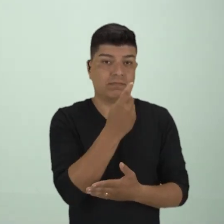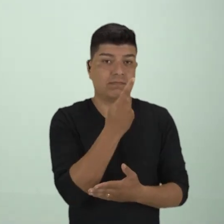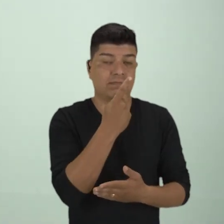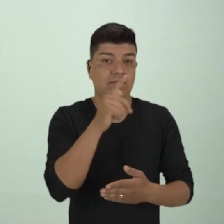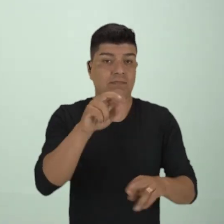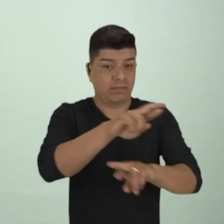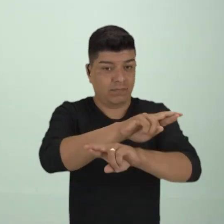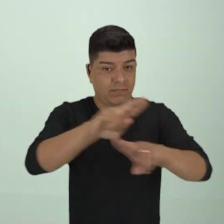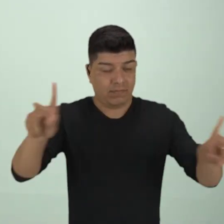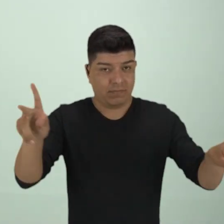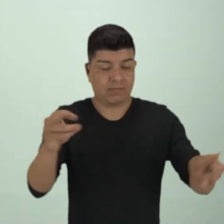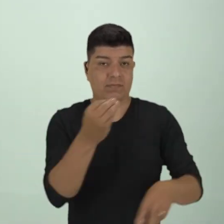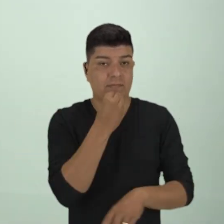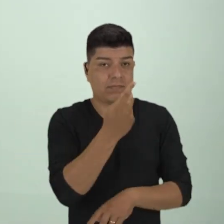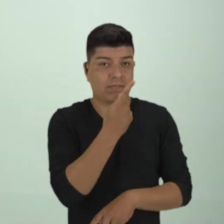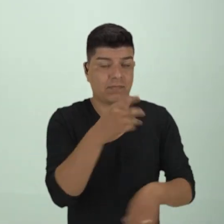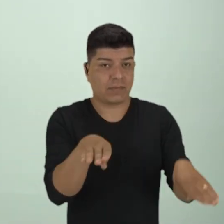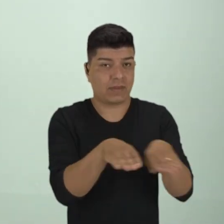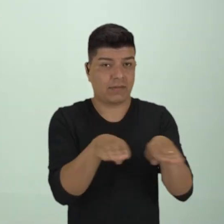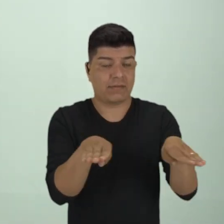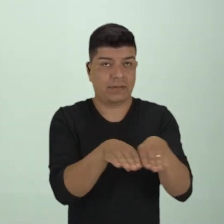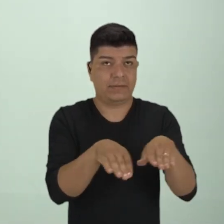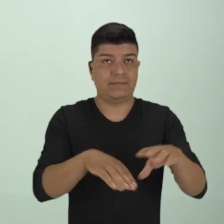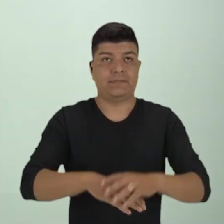e a inversamente proporcional.